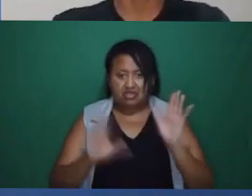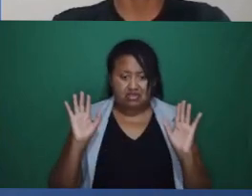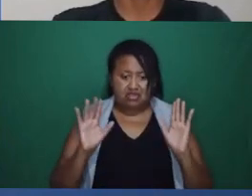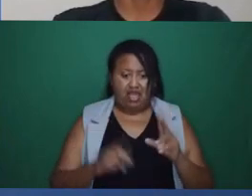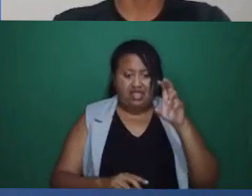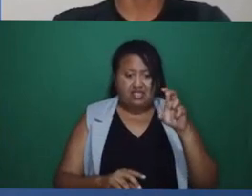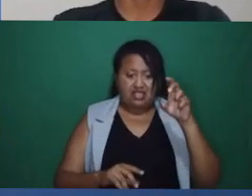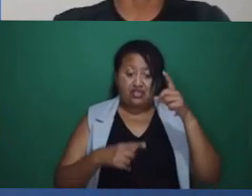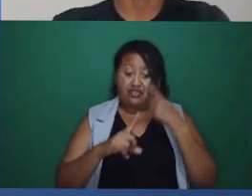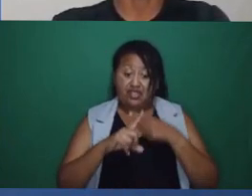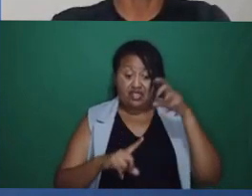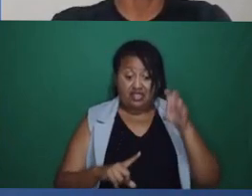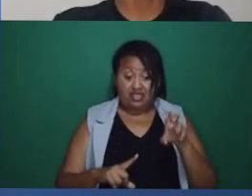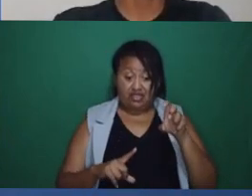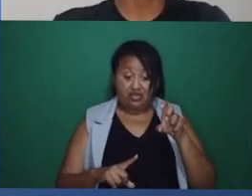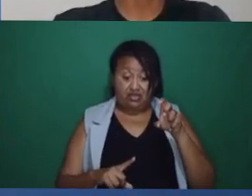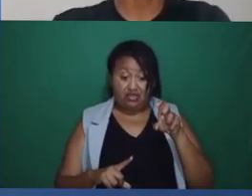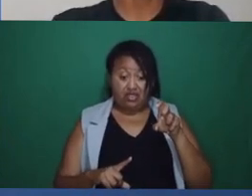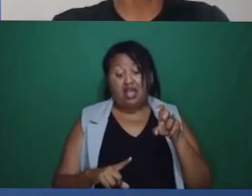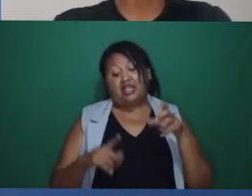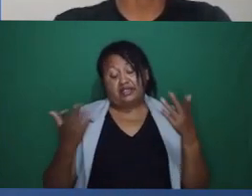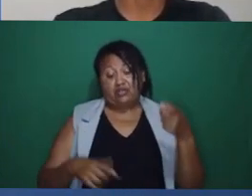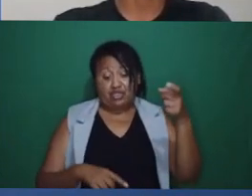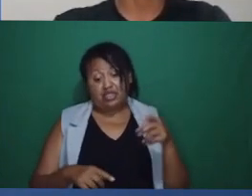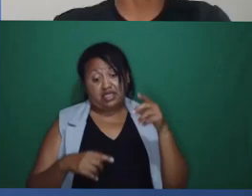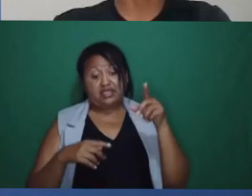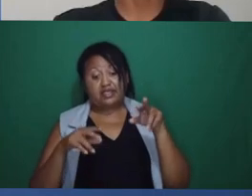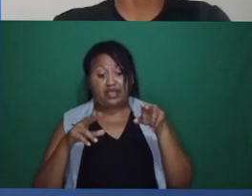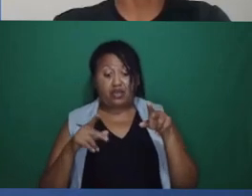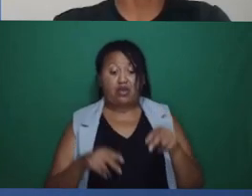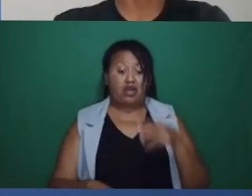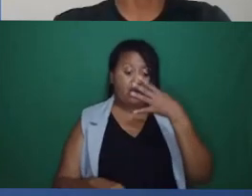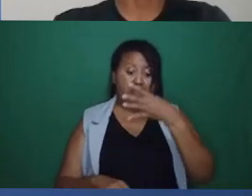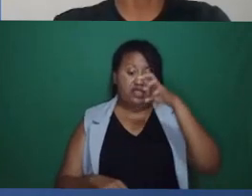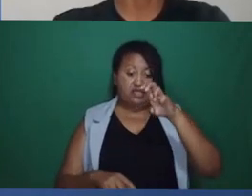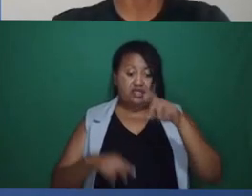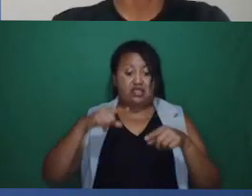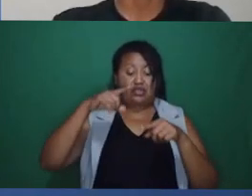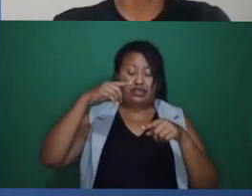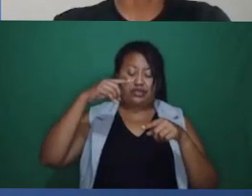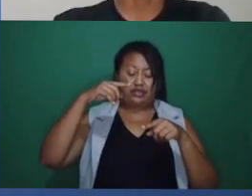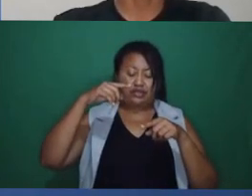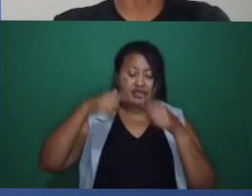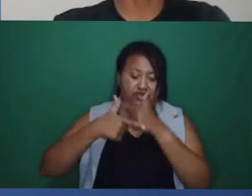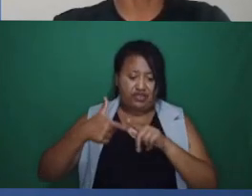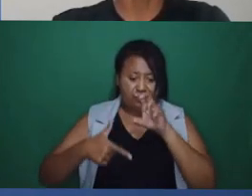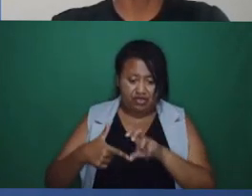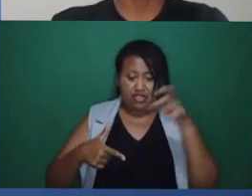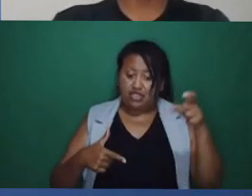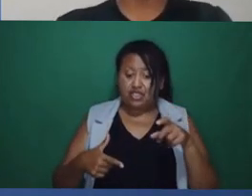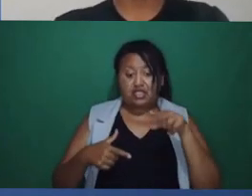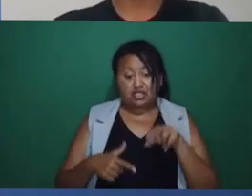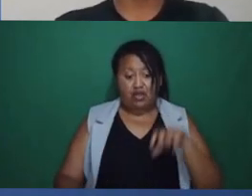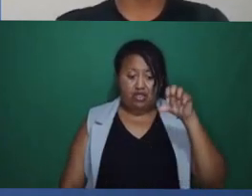x 9 45 então x é igual a 45 / 5 x = 9